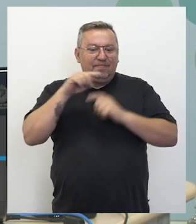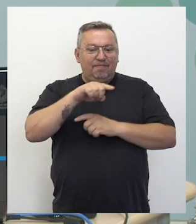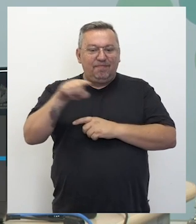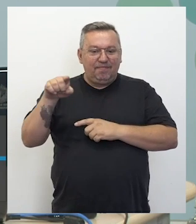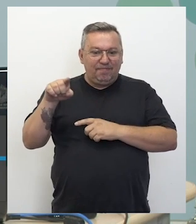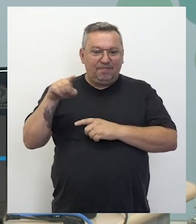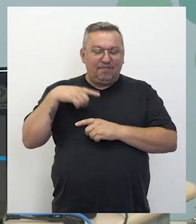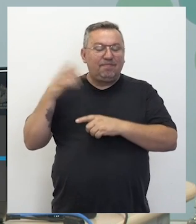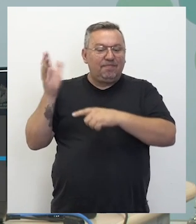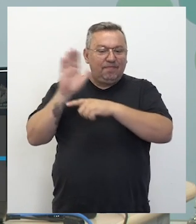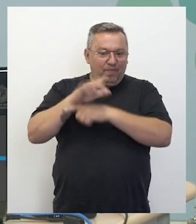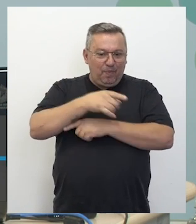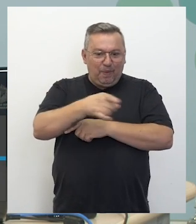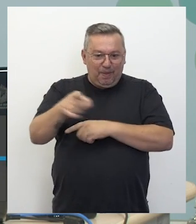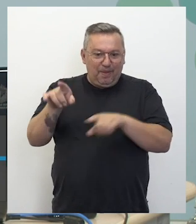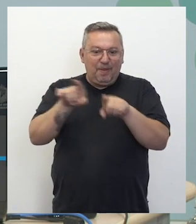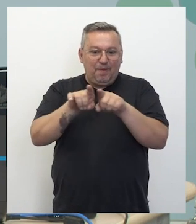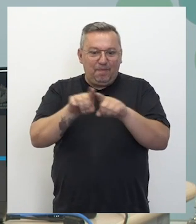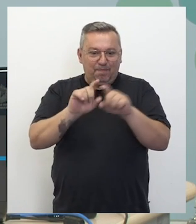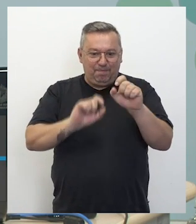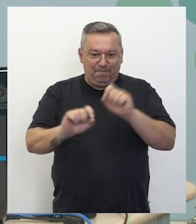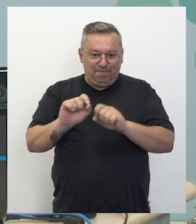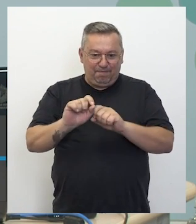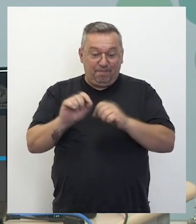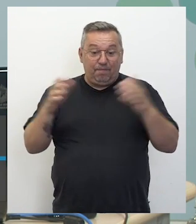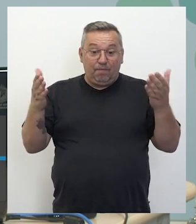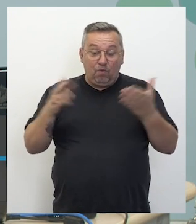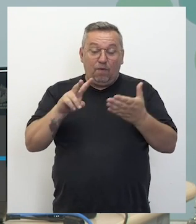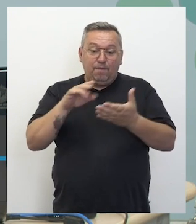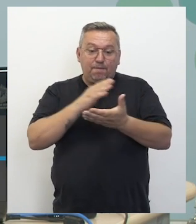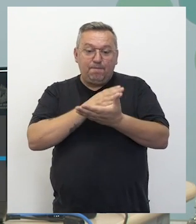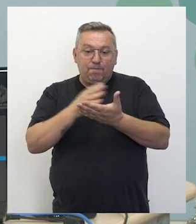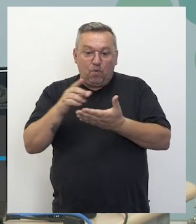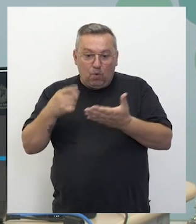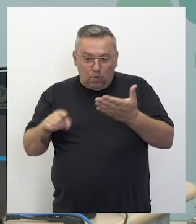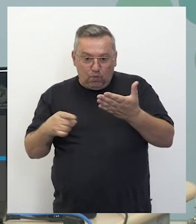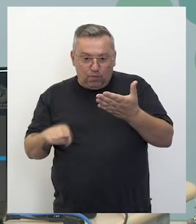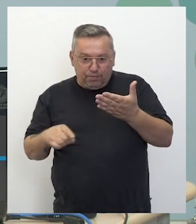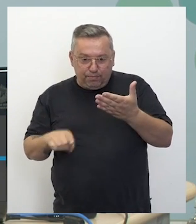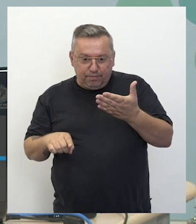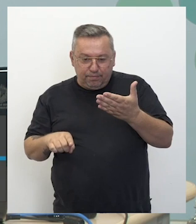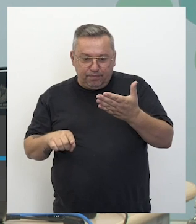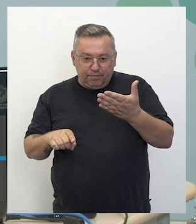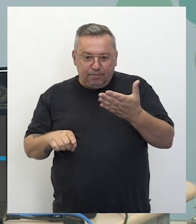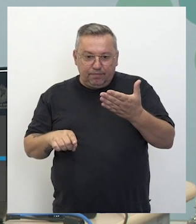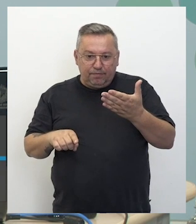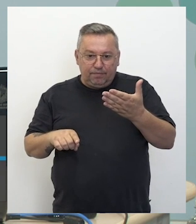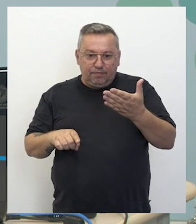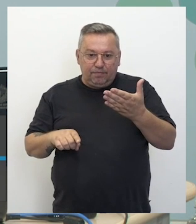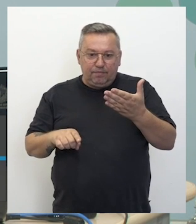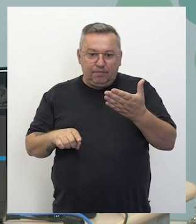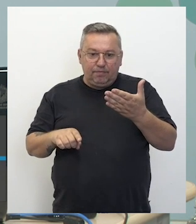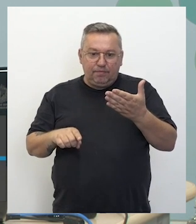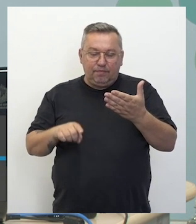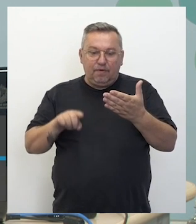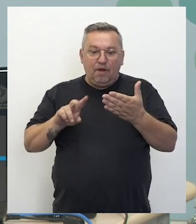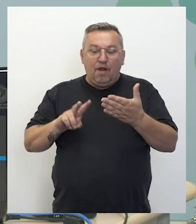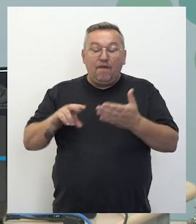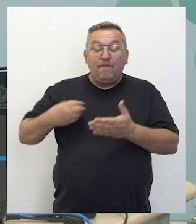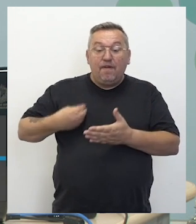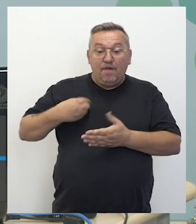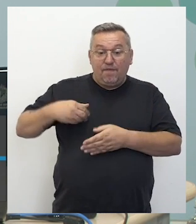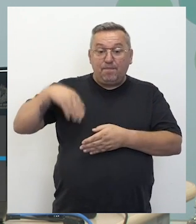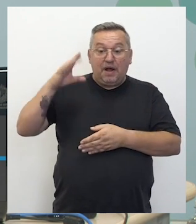pela contribuição de vocês aí, né? Então, ó, vou começar do último aqui, tá? E aí eu vou subindo. Elas vivem mais de